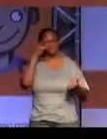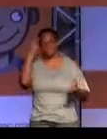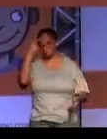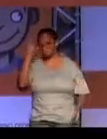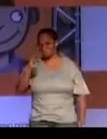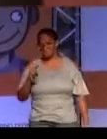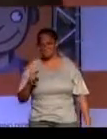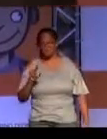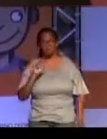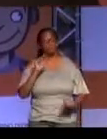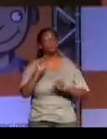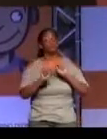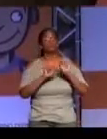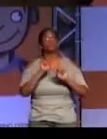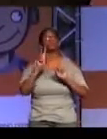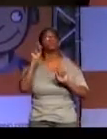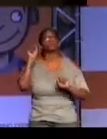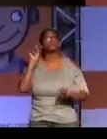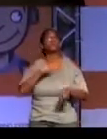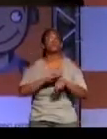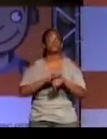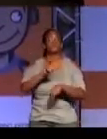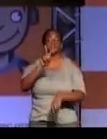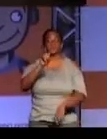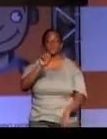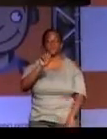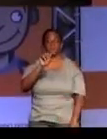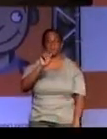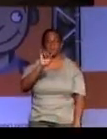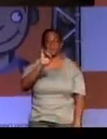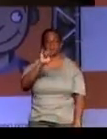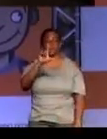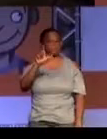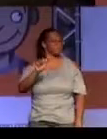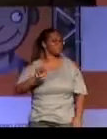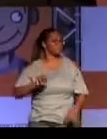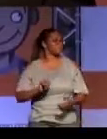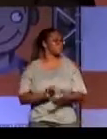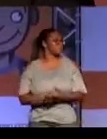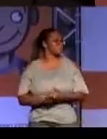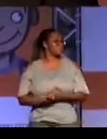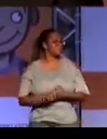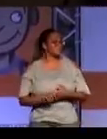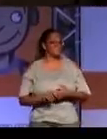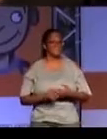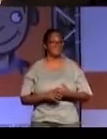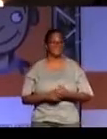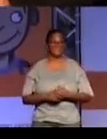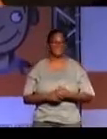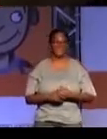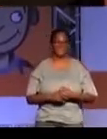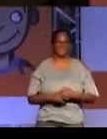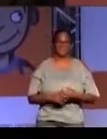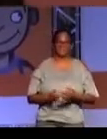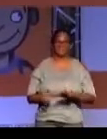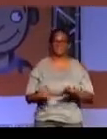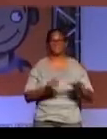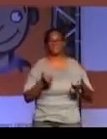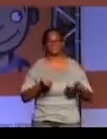sabe o que foi a varíola. Pois, mas, ok,